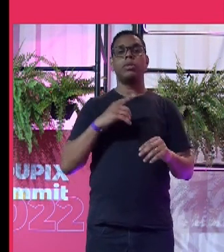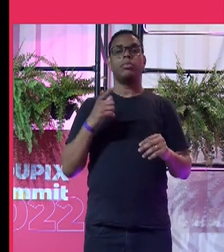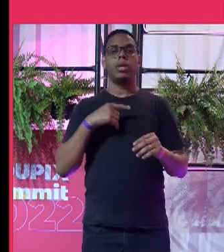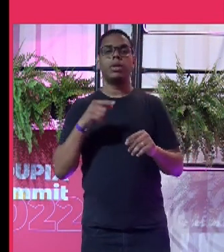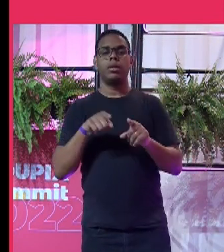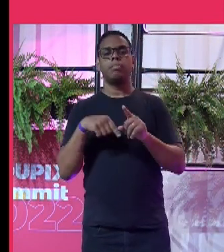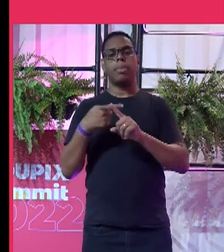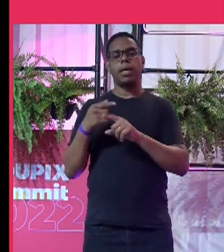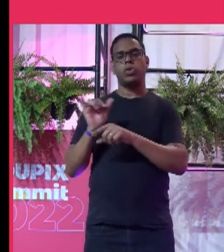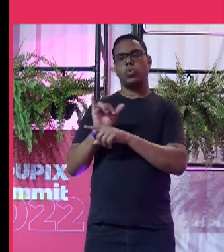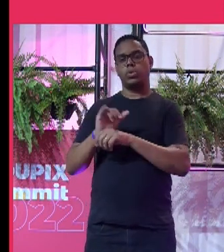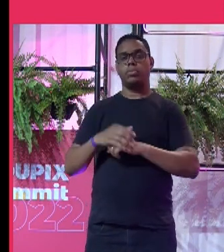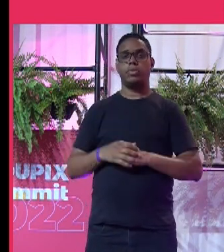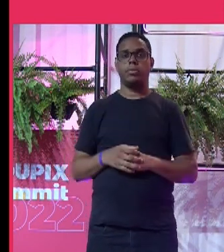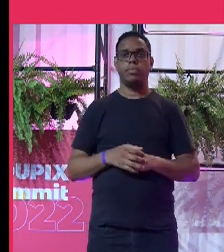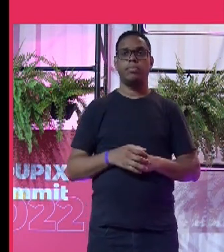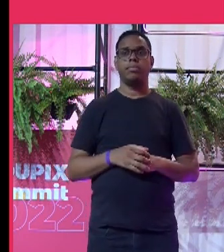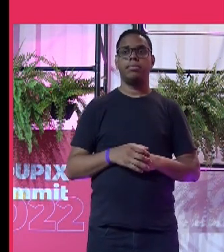do YouTube.